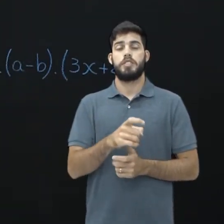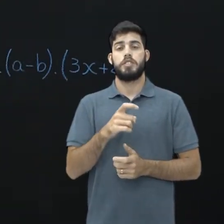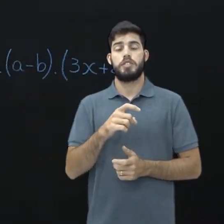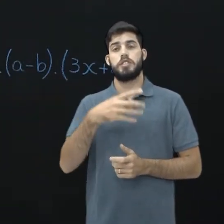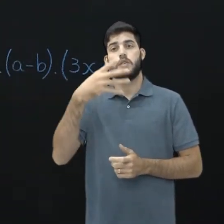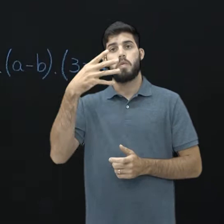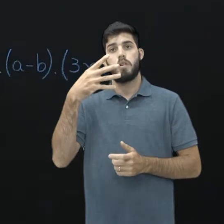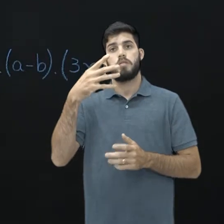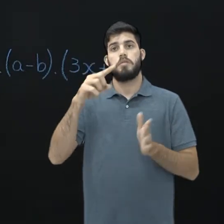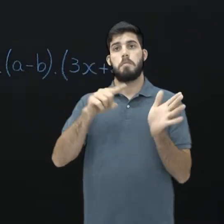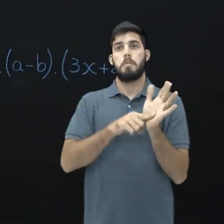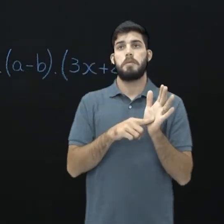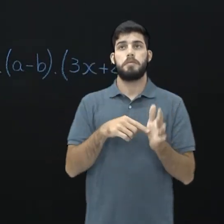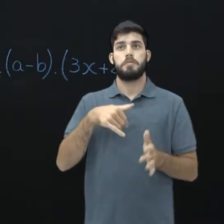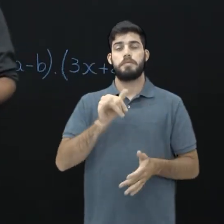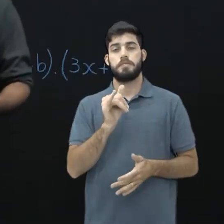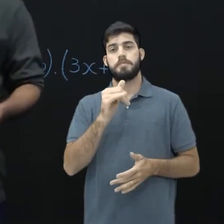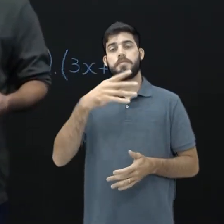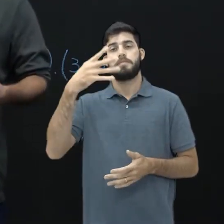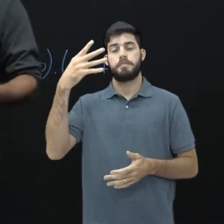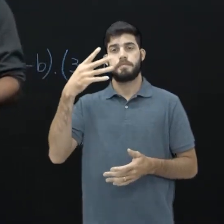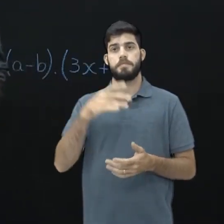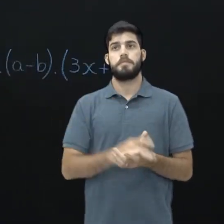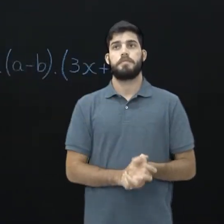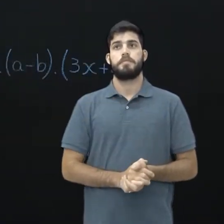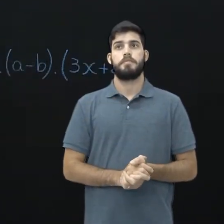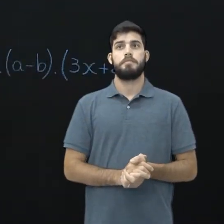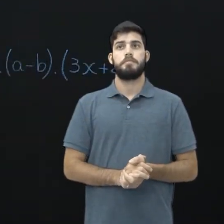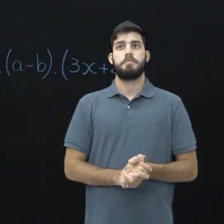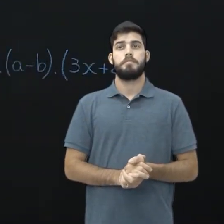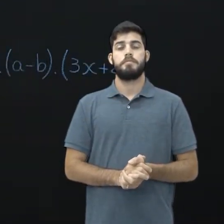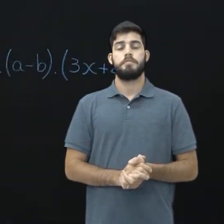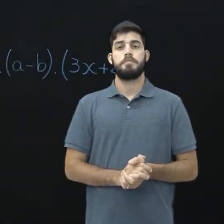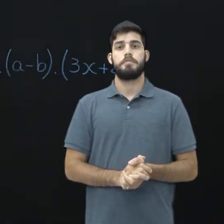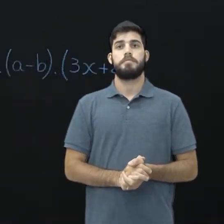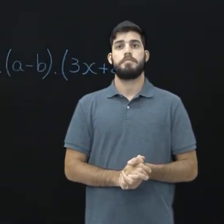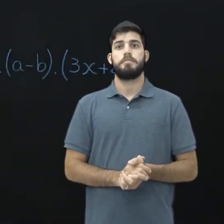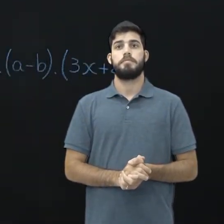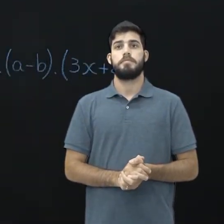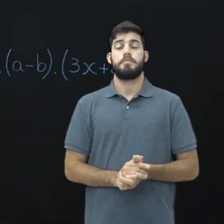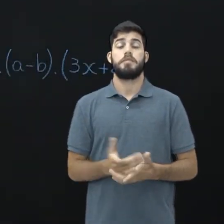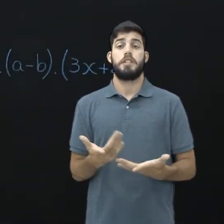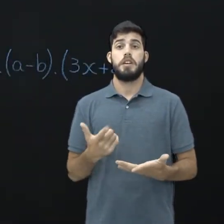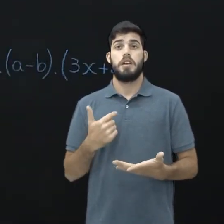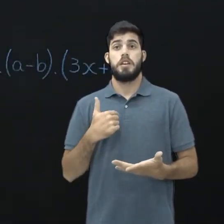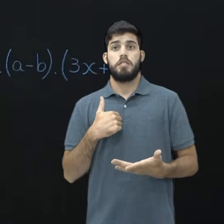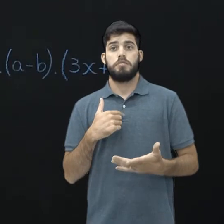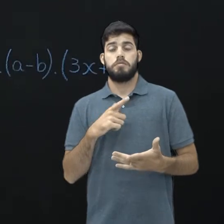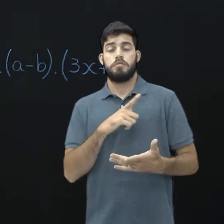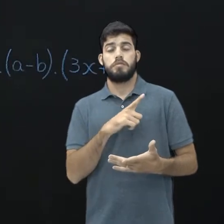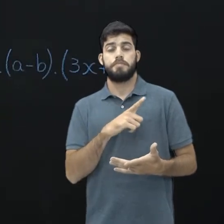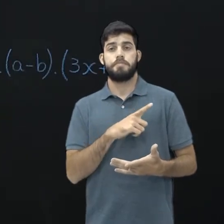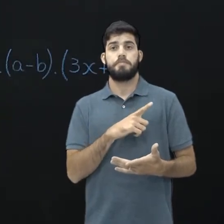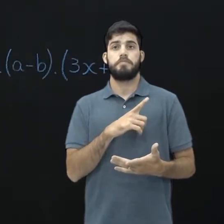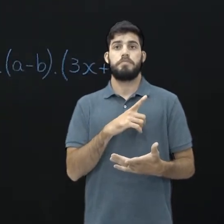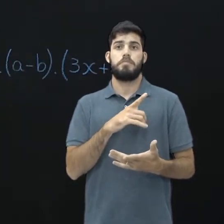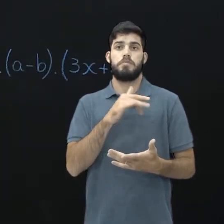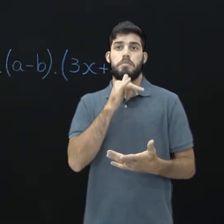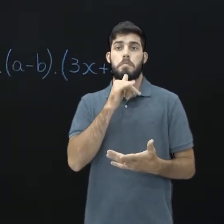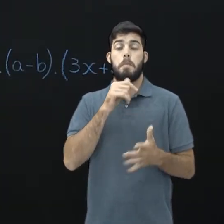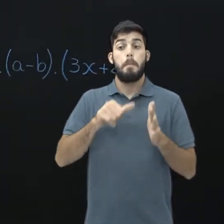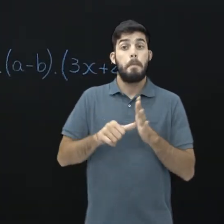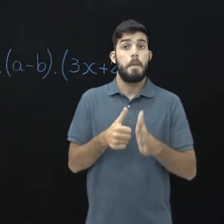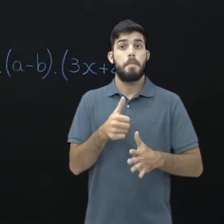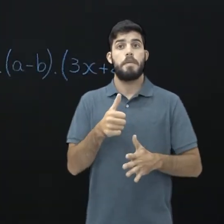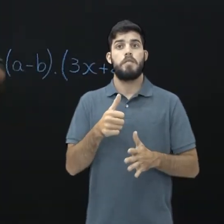quarta potência menos y elevado à quarta potência. Devido ao fato de nós termos aqui, primeiro, uma